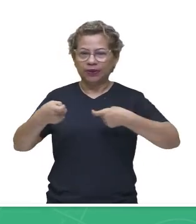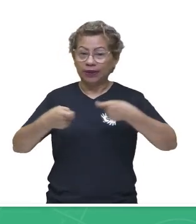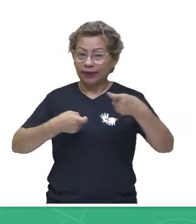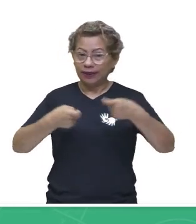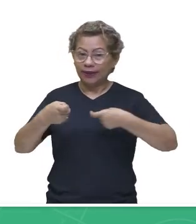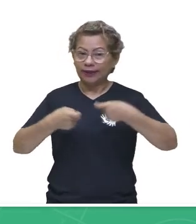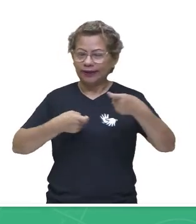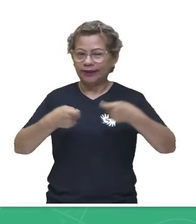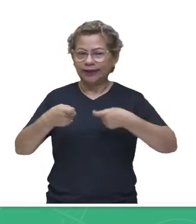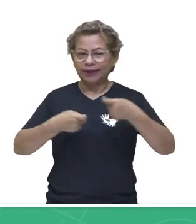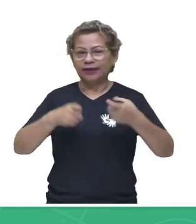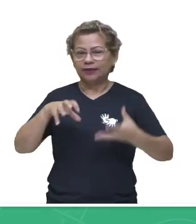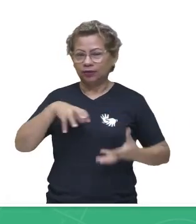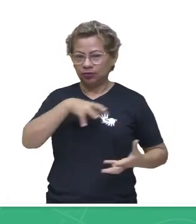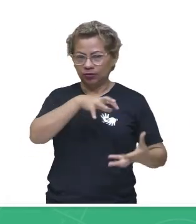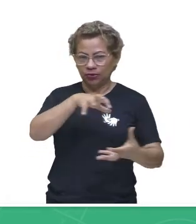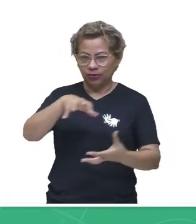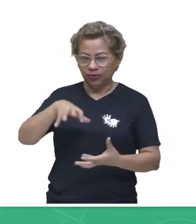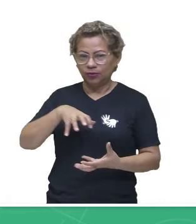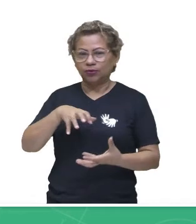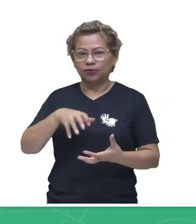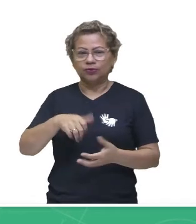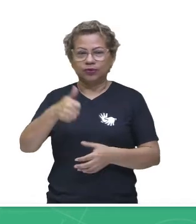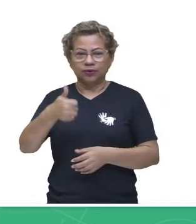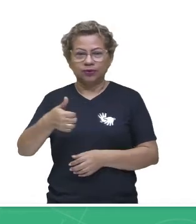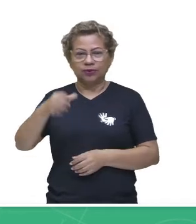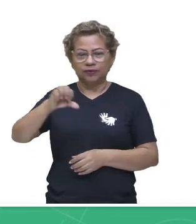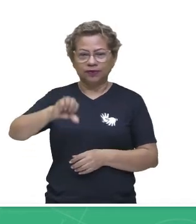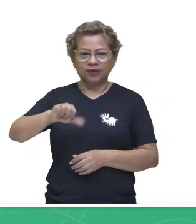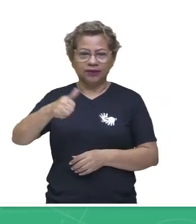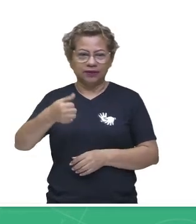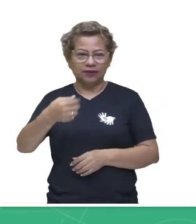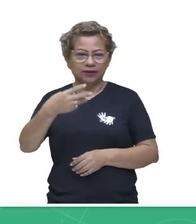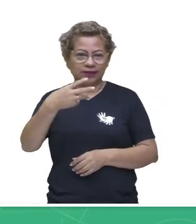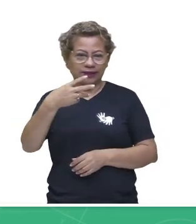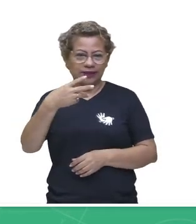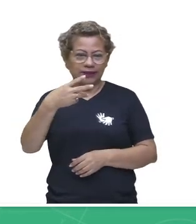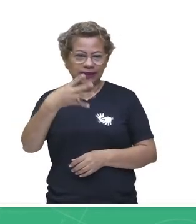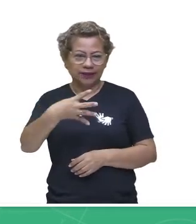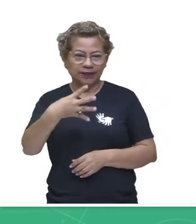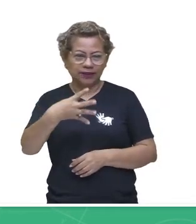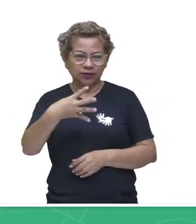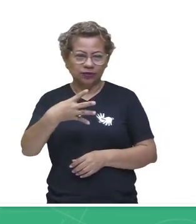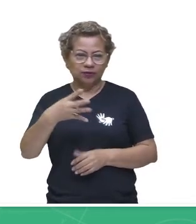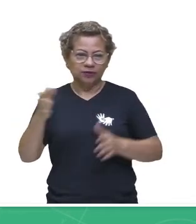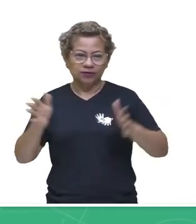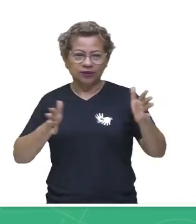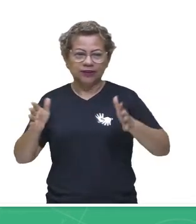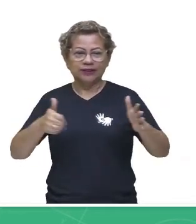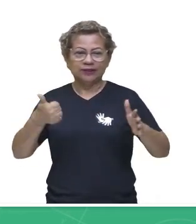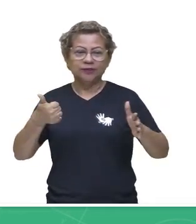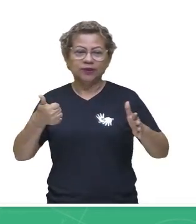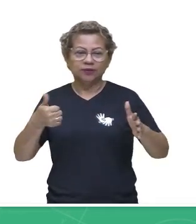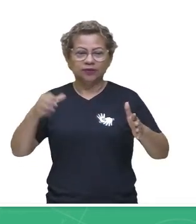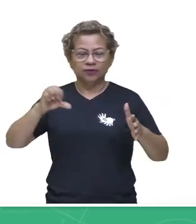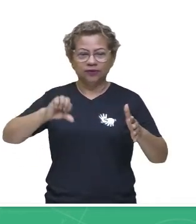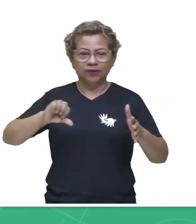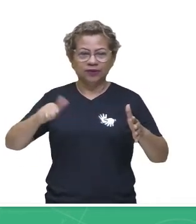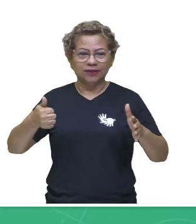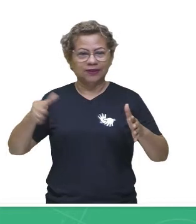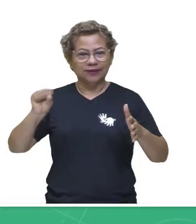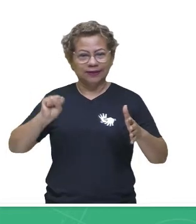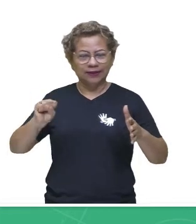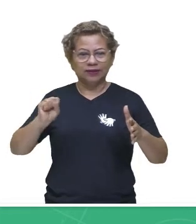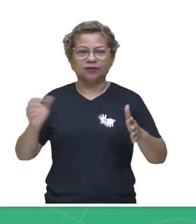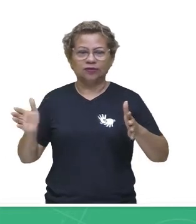o quê? Conteúdos que vocês já estudaram, não é mesmo? Então, vamos lá. Questão 25. A Primeira Guerra Mundial, que foi de